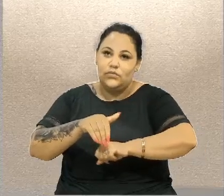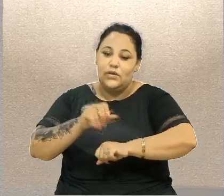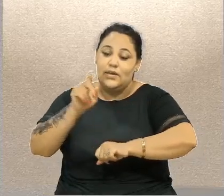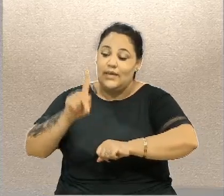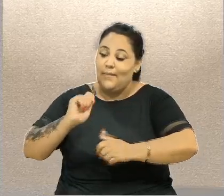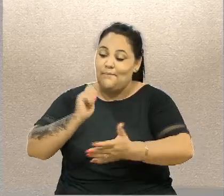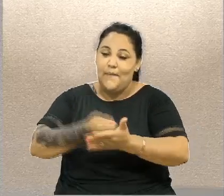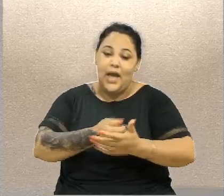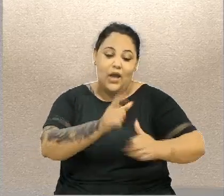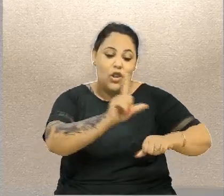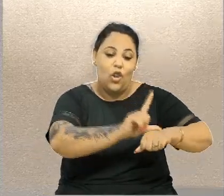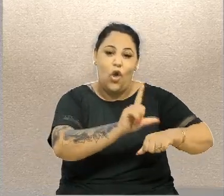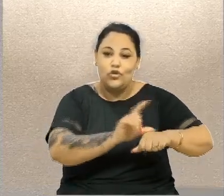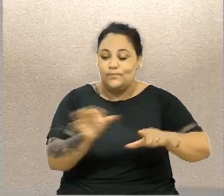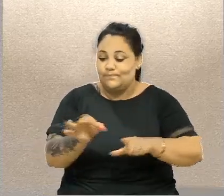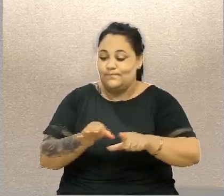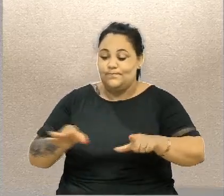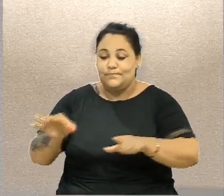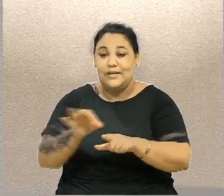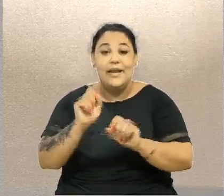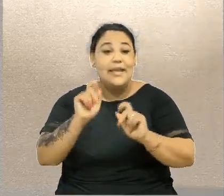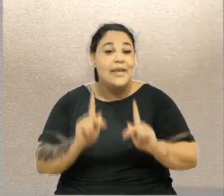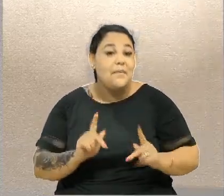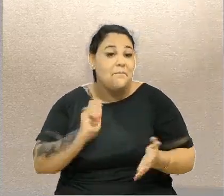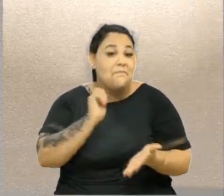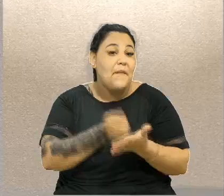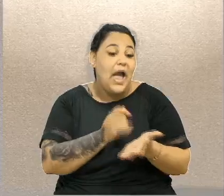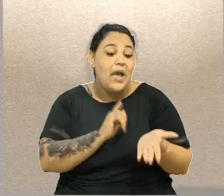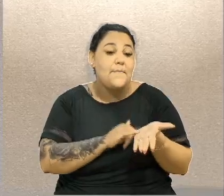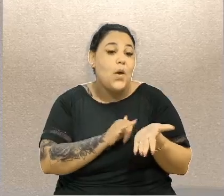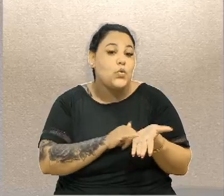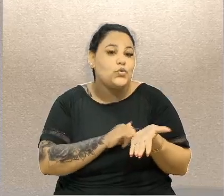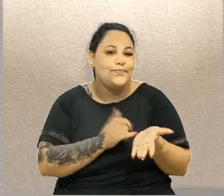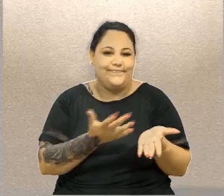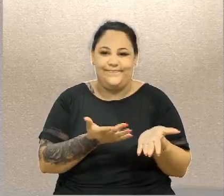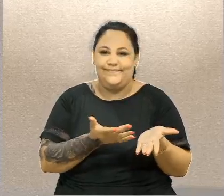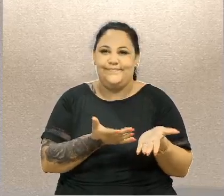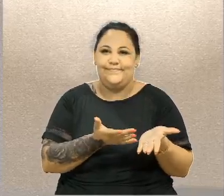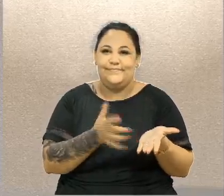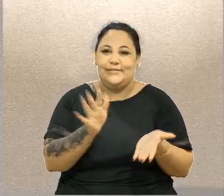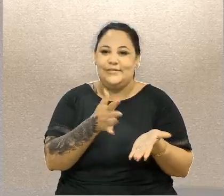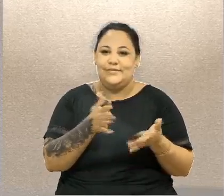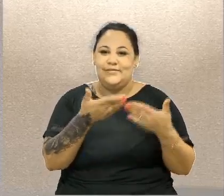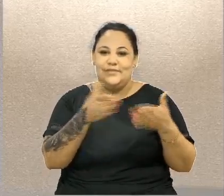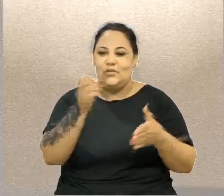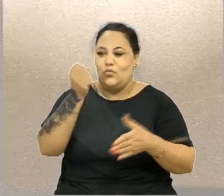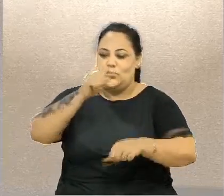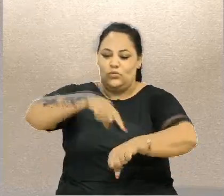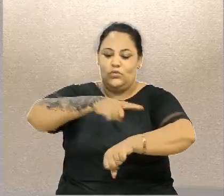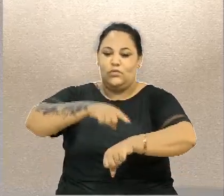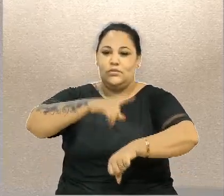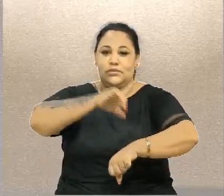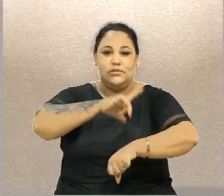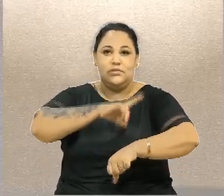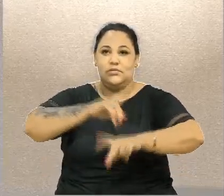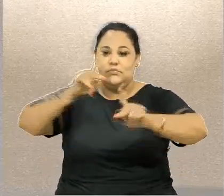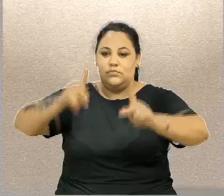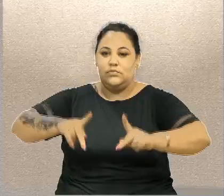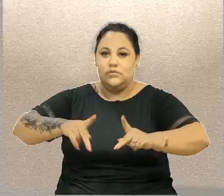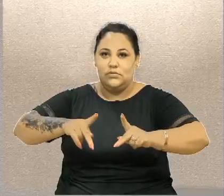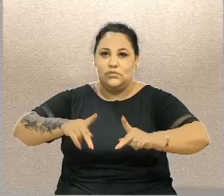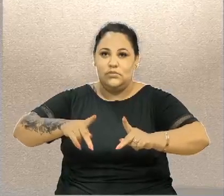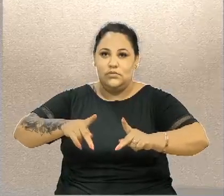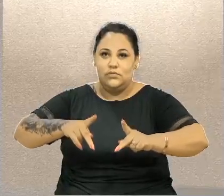lojista, é o comércio, que muitas vezes chega para abrir sua loja lá às 8, 7 horas da manhã, tem um presente na